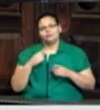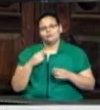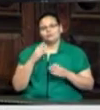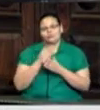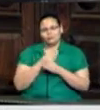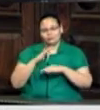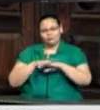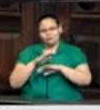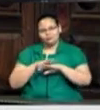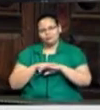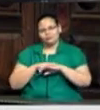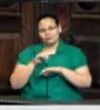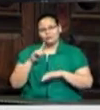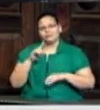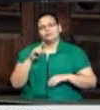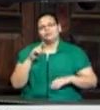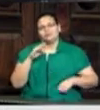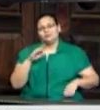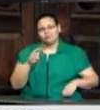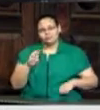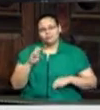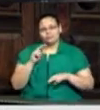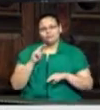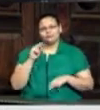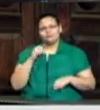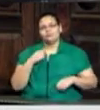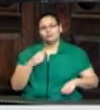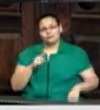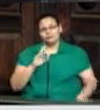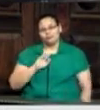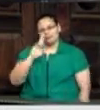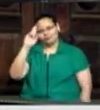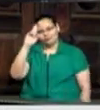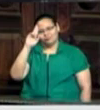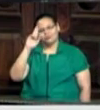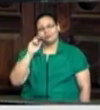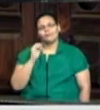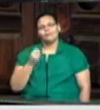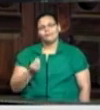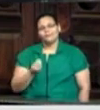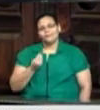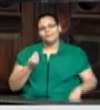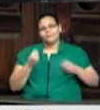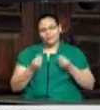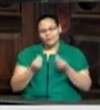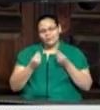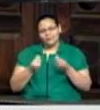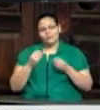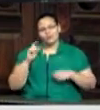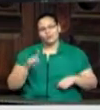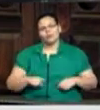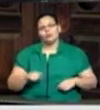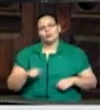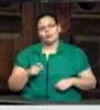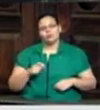autoria daquele crime, ele representa para que o